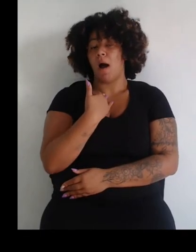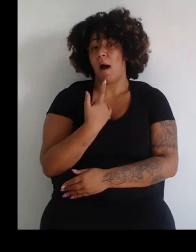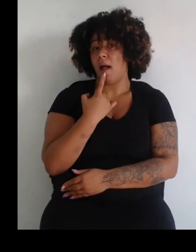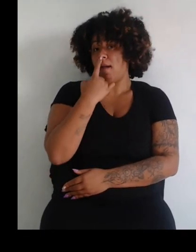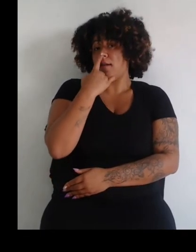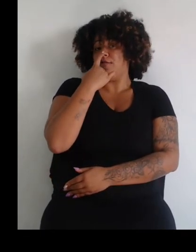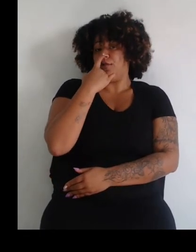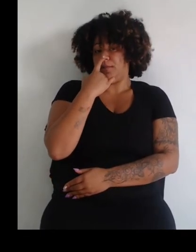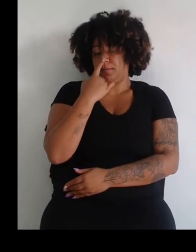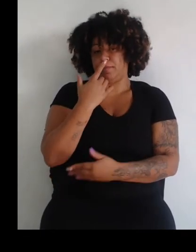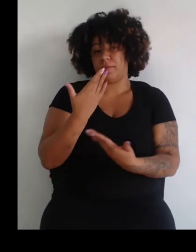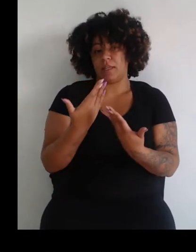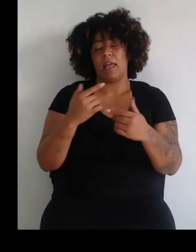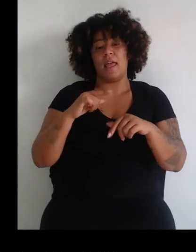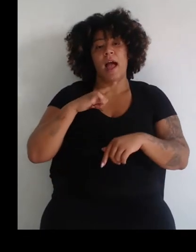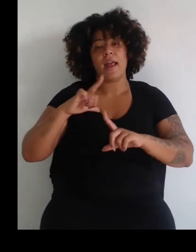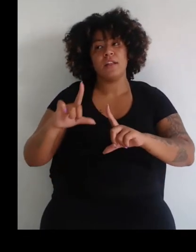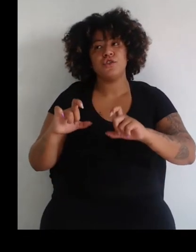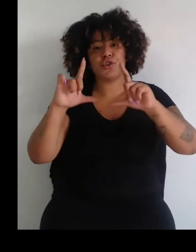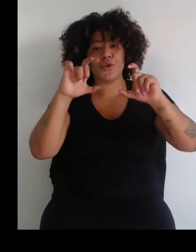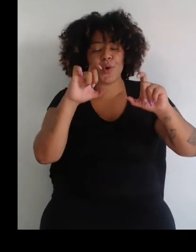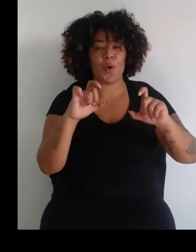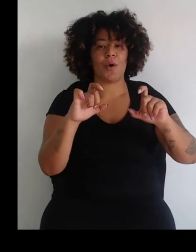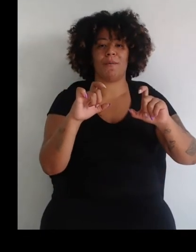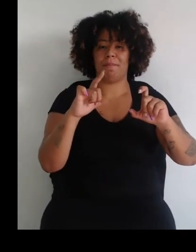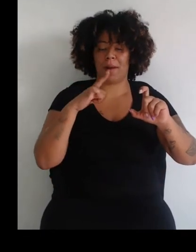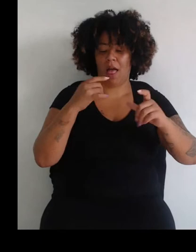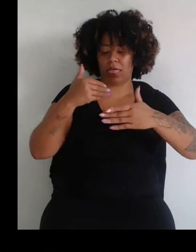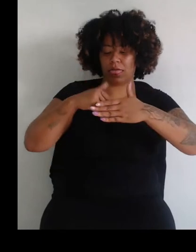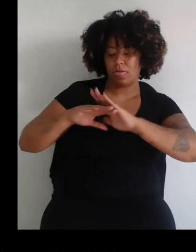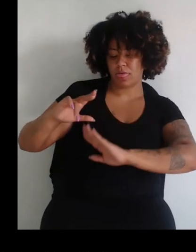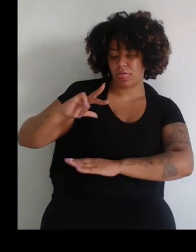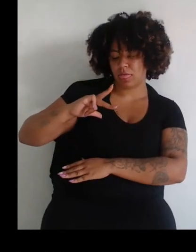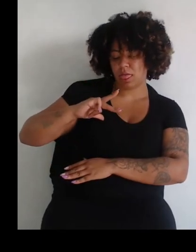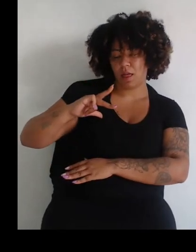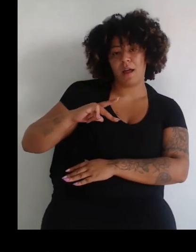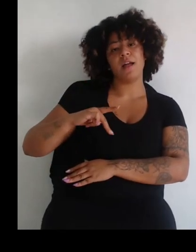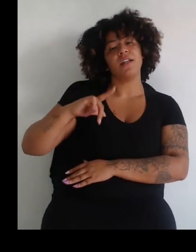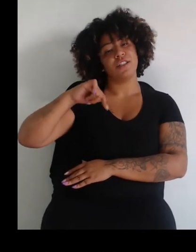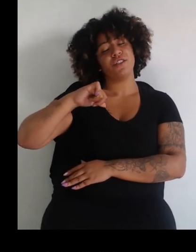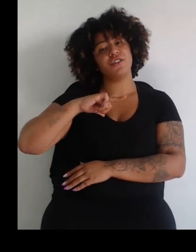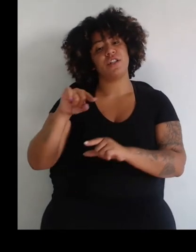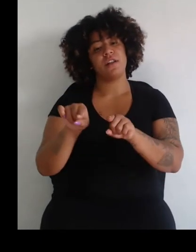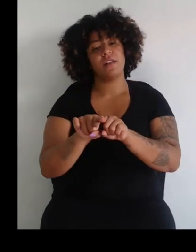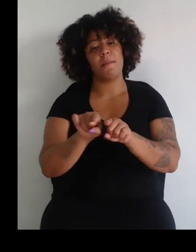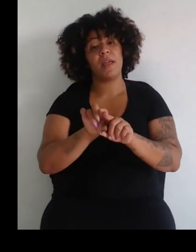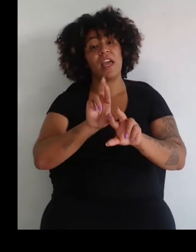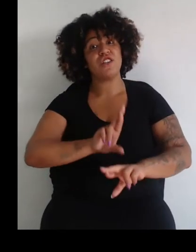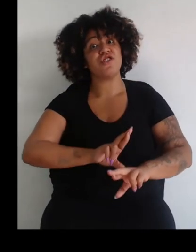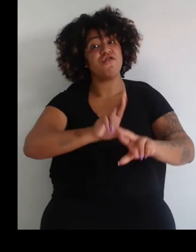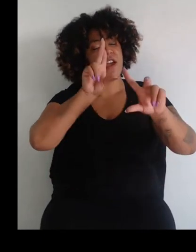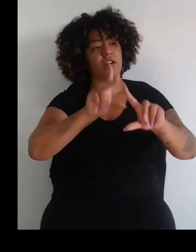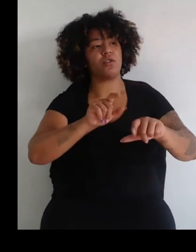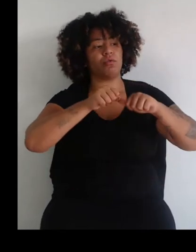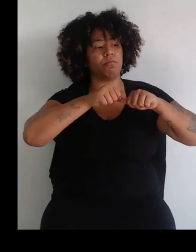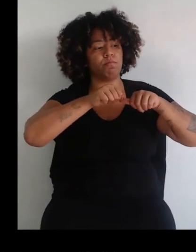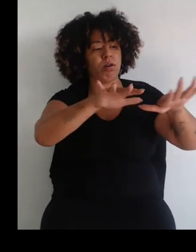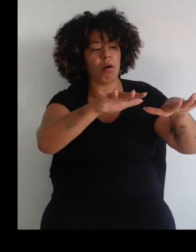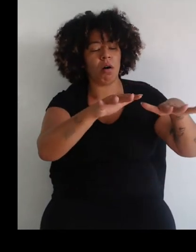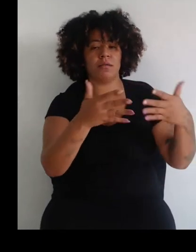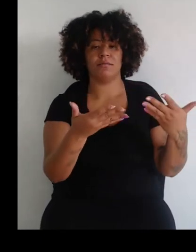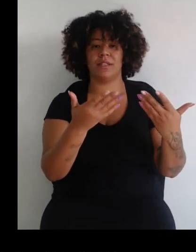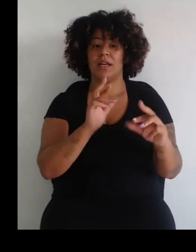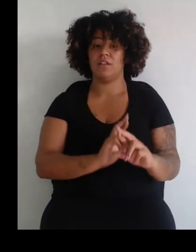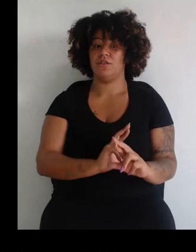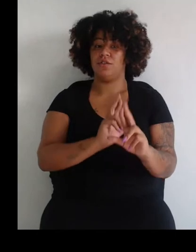para seu uso privado essas fotos ofereciam algo mais autêntico e pessoal do que uma fotografia publicitária E algo mais direto do